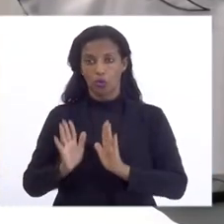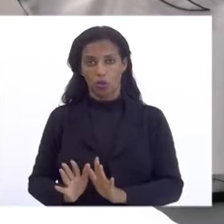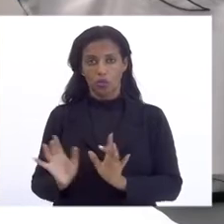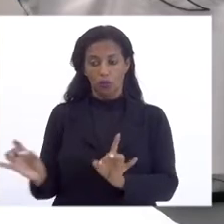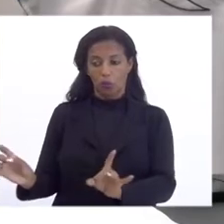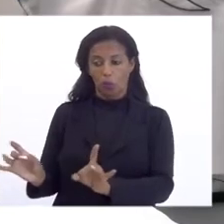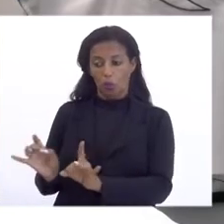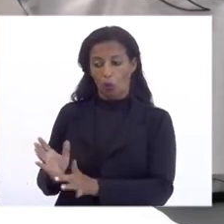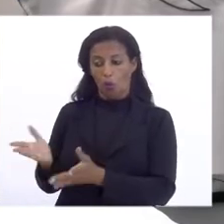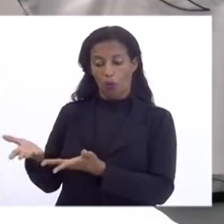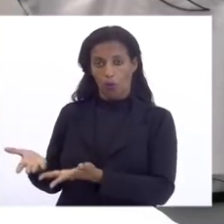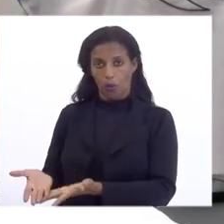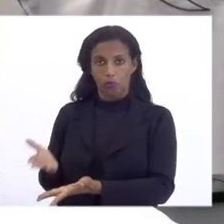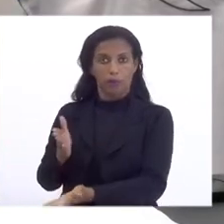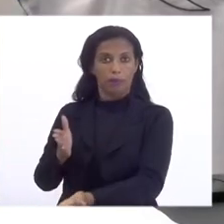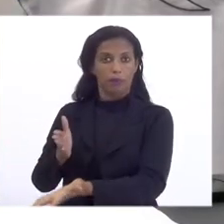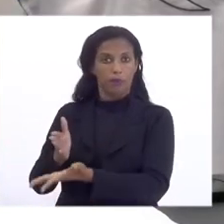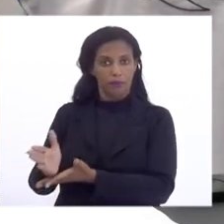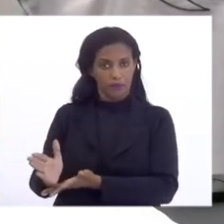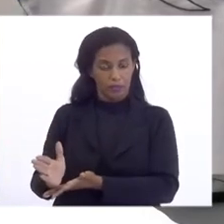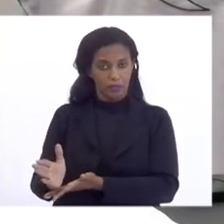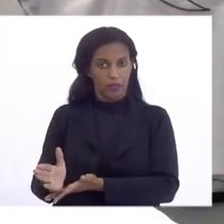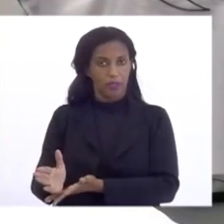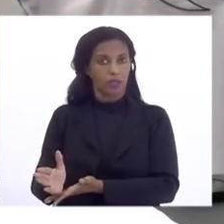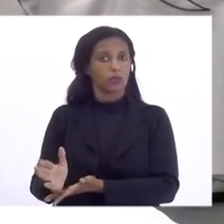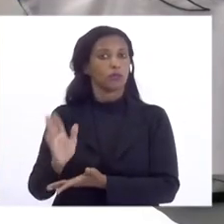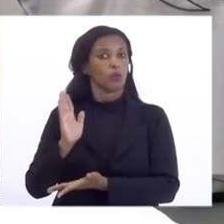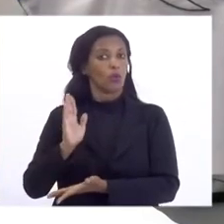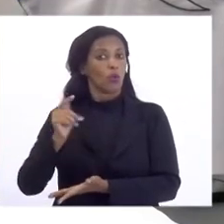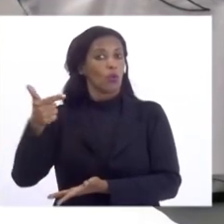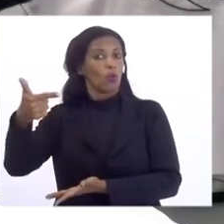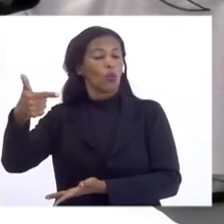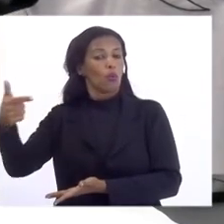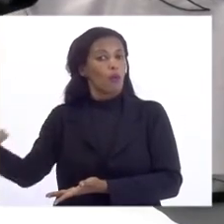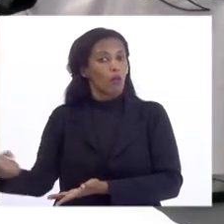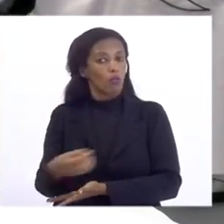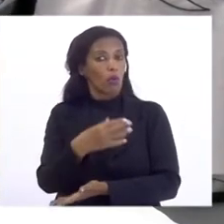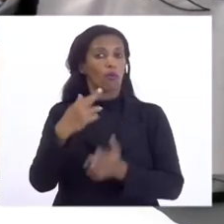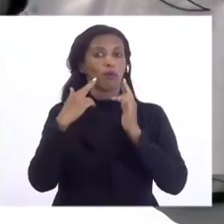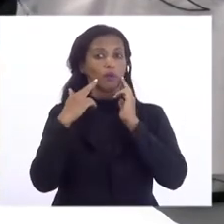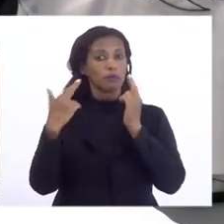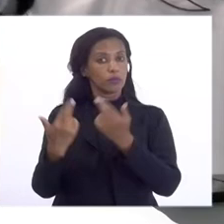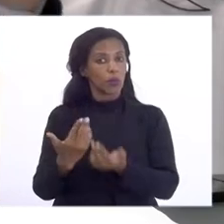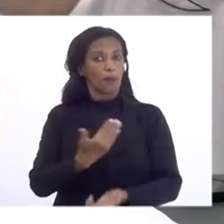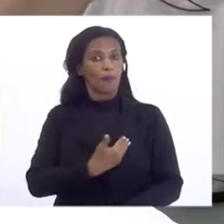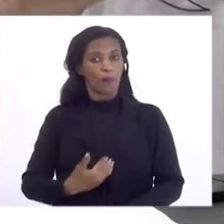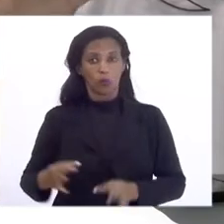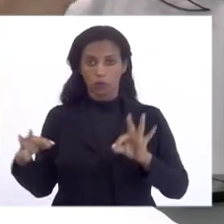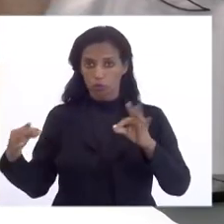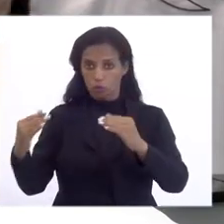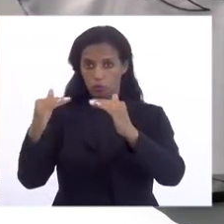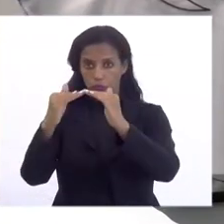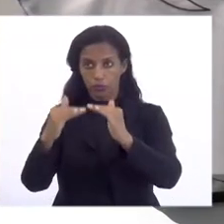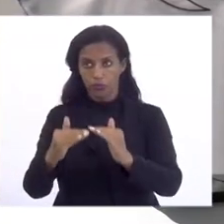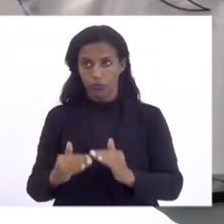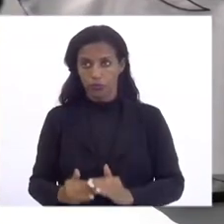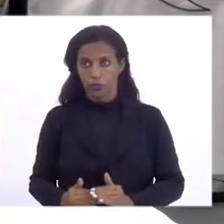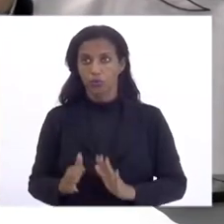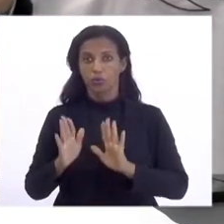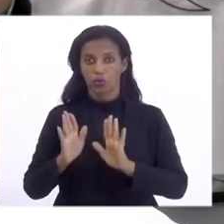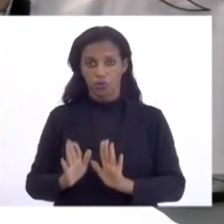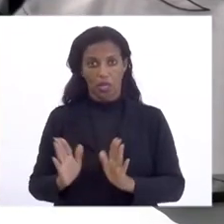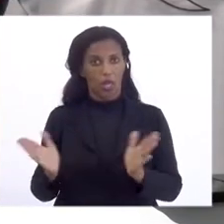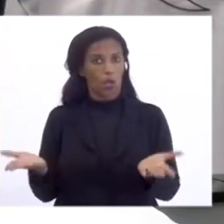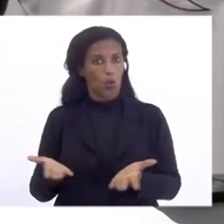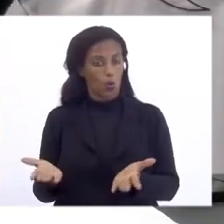aqui aprovado, como fizemos, deliberado uma nova audiência pública. Se todos concordam, já saímos